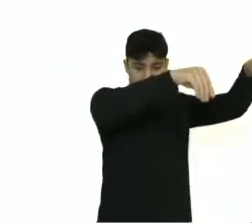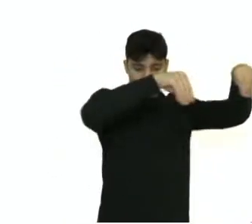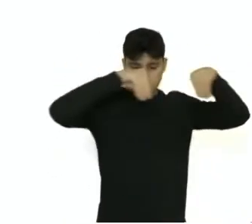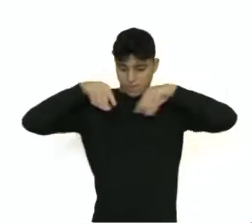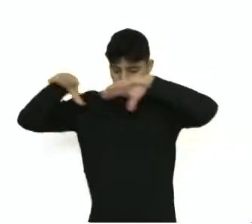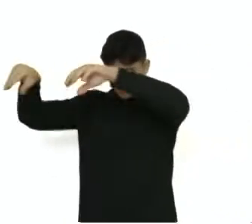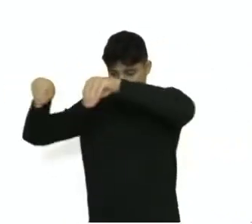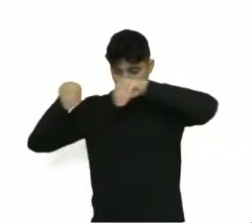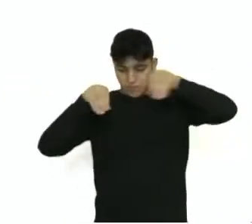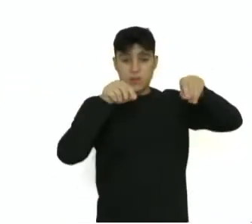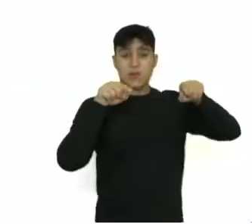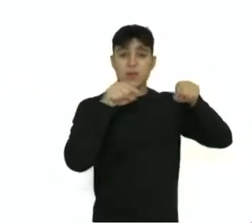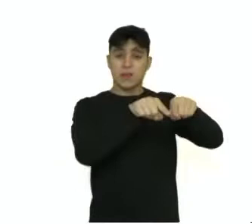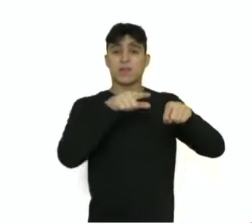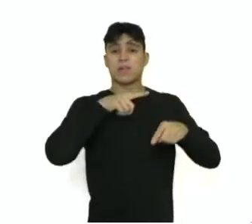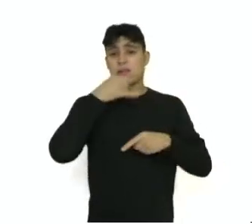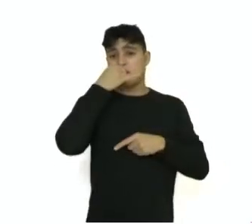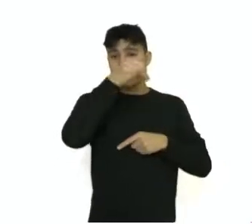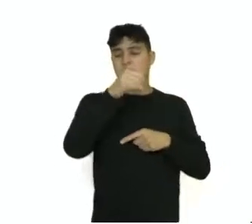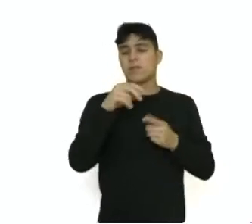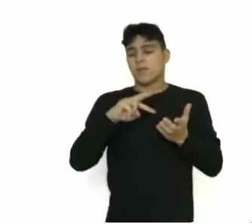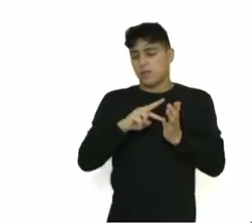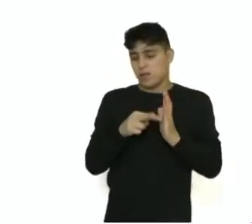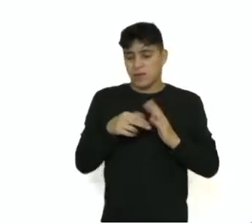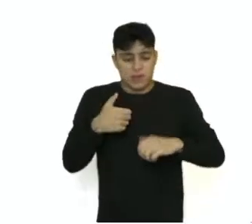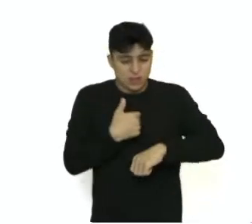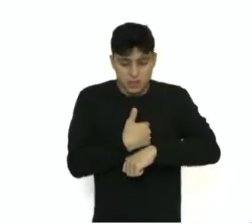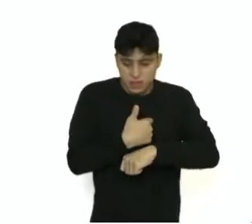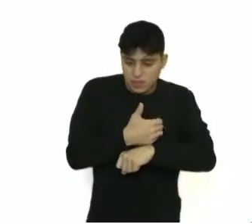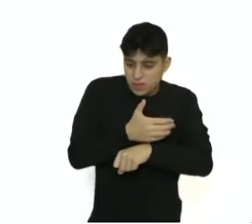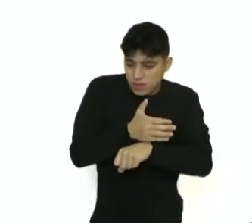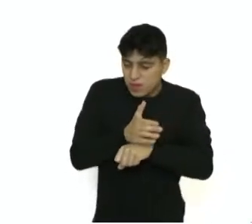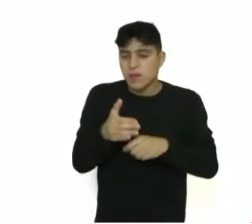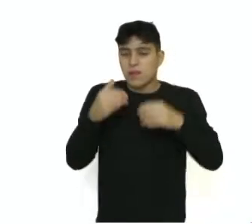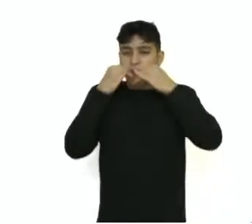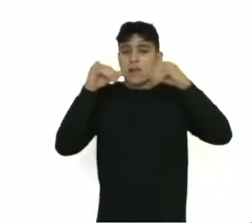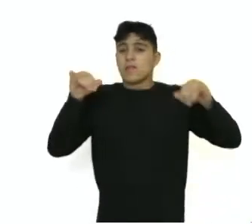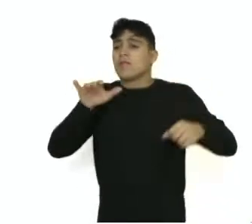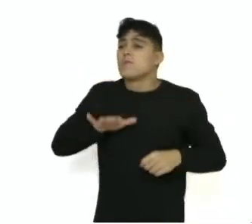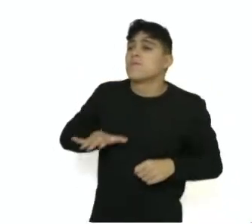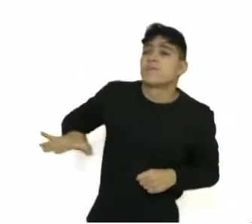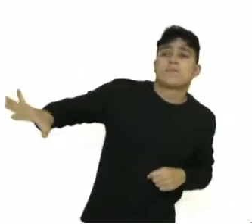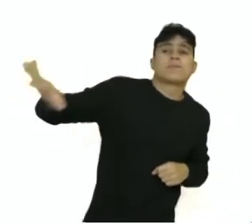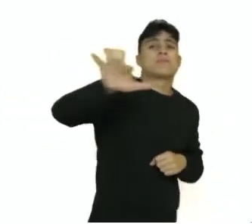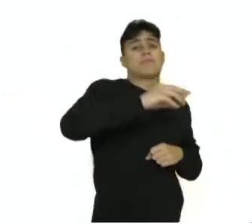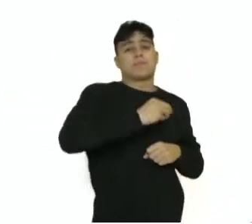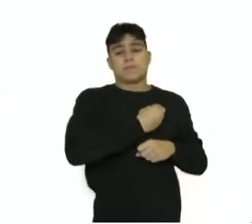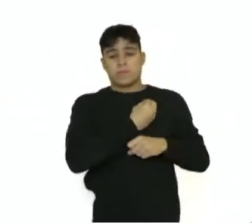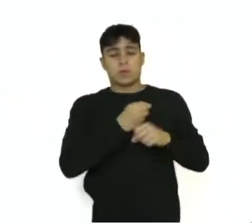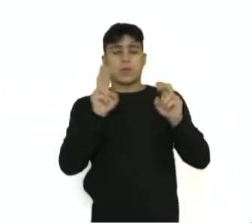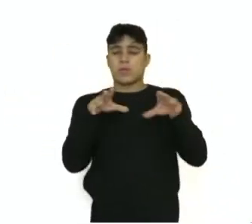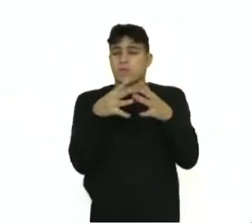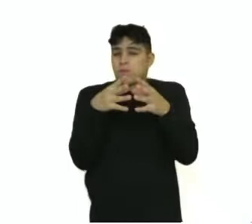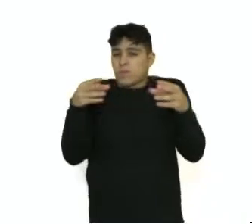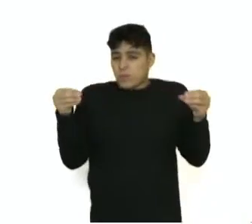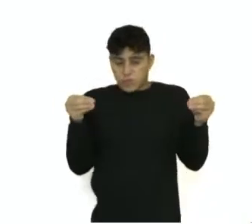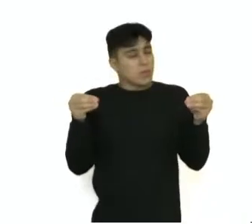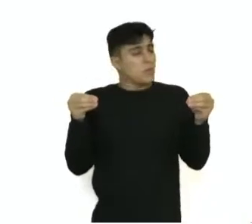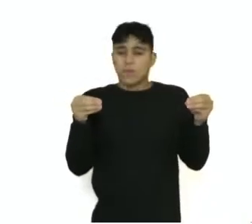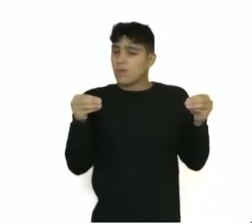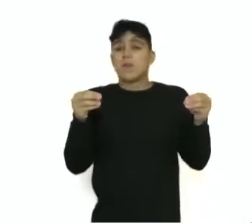dizer que todo o tempo, em todas as partes, a energia é permanente e onipresente e nunca é destruída, só